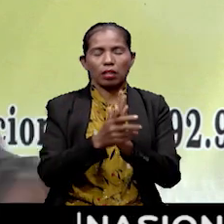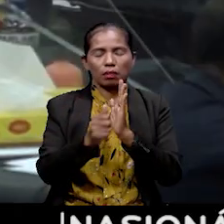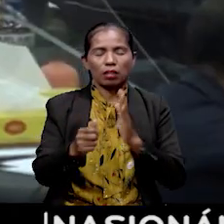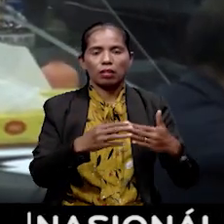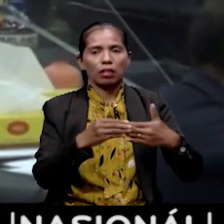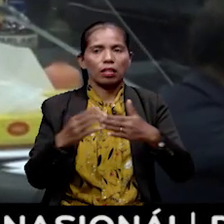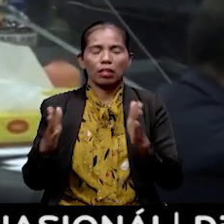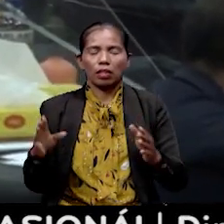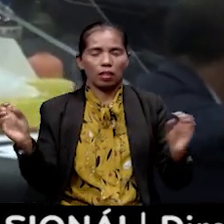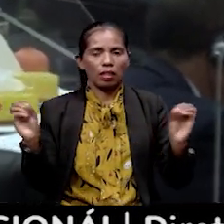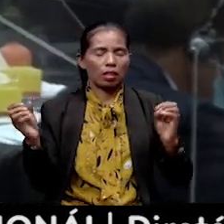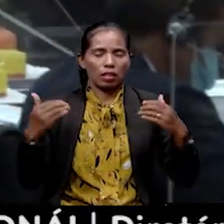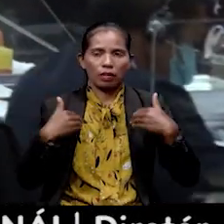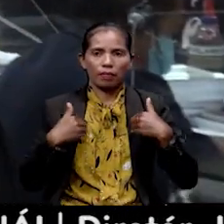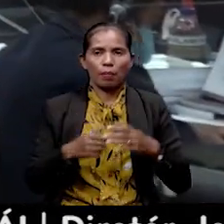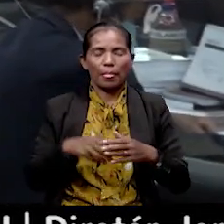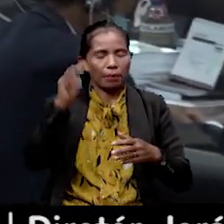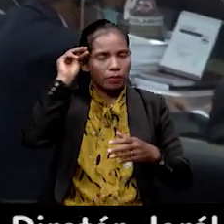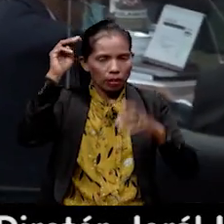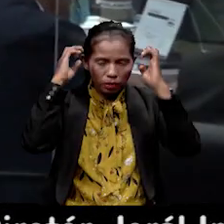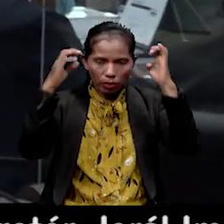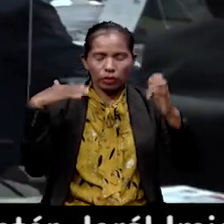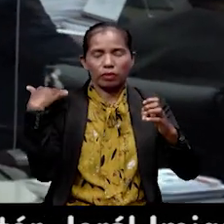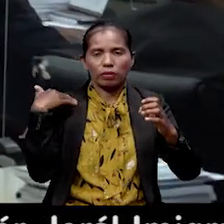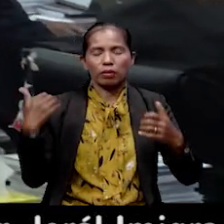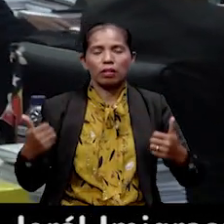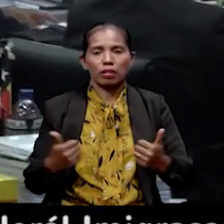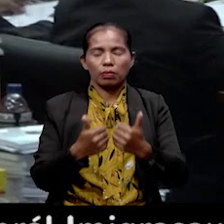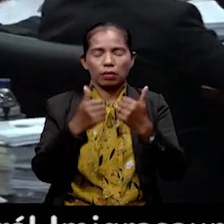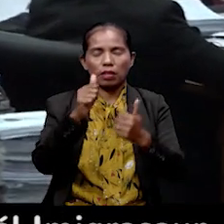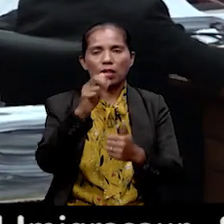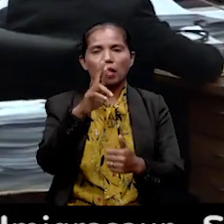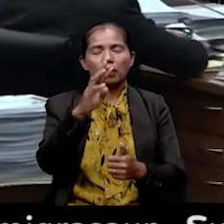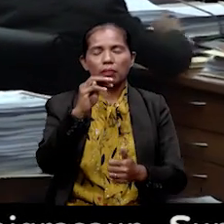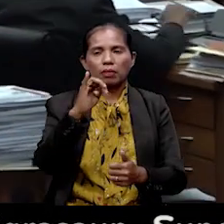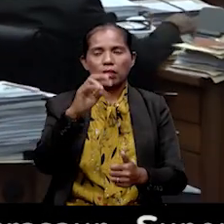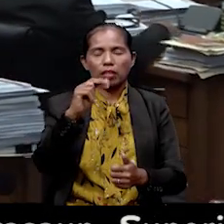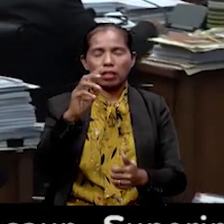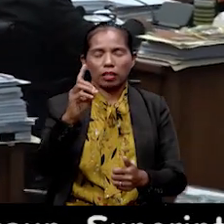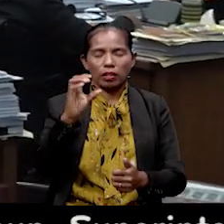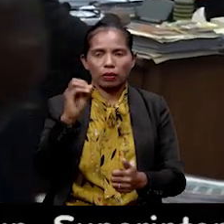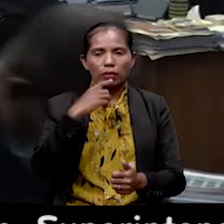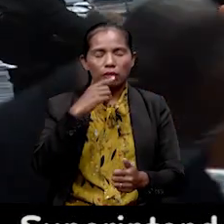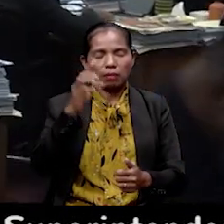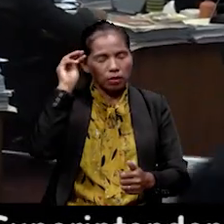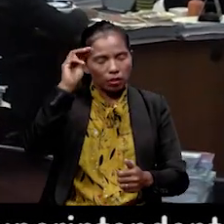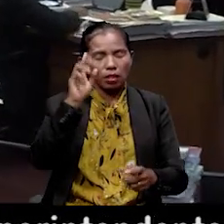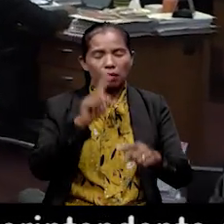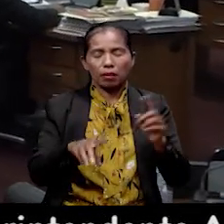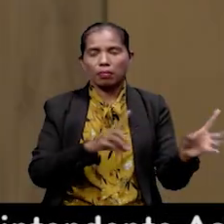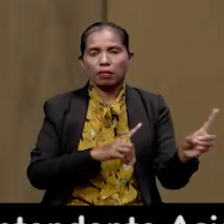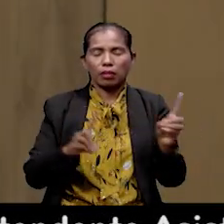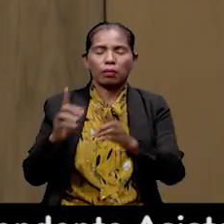laihet. Antes ne ministro de educação juventude no desporto Armindo Maia Hateden, ministerio la bela implementa programa Sira